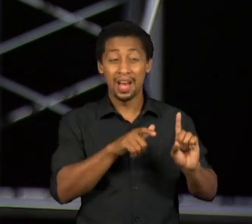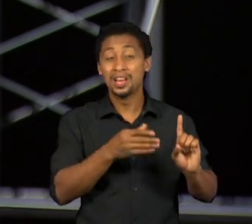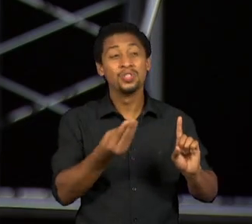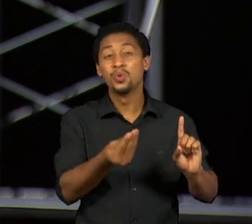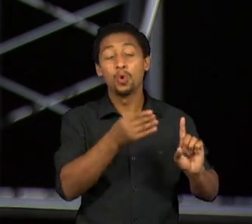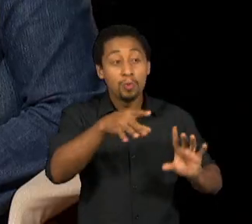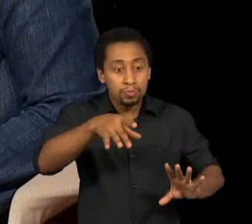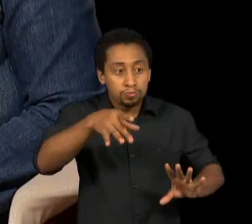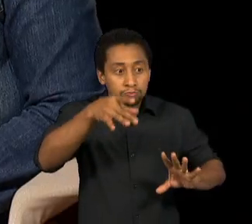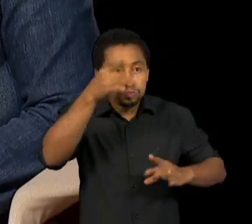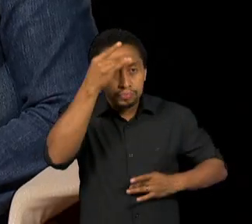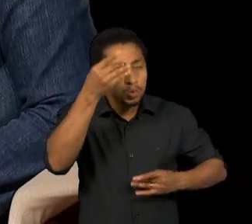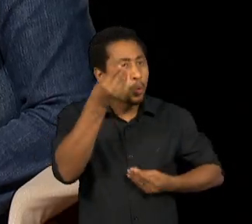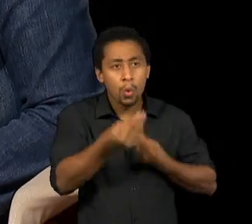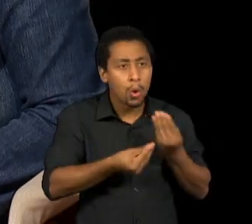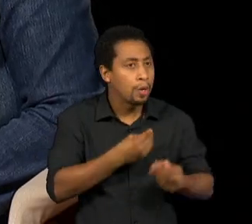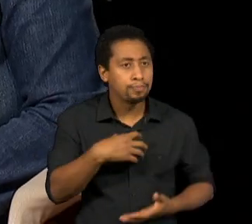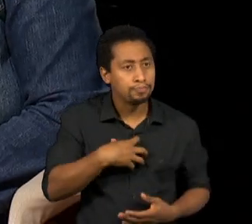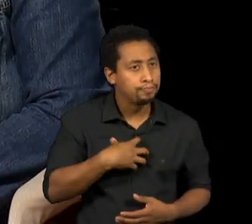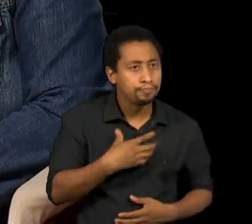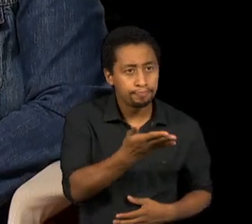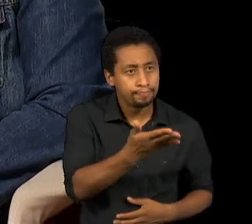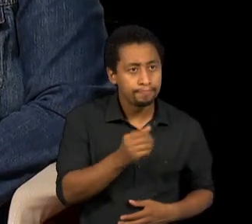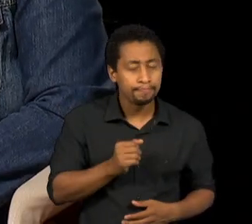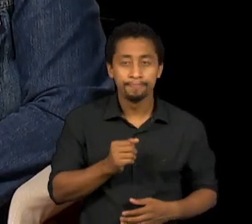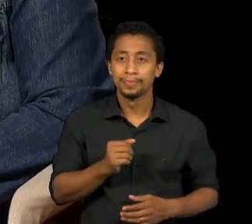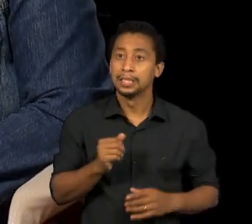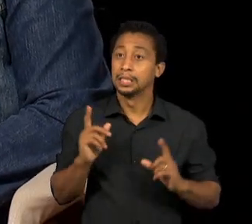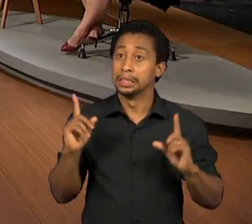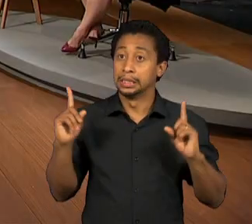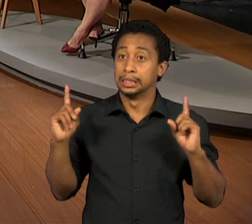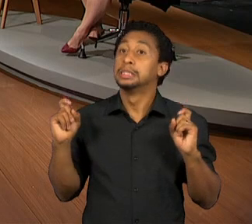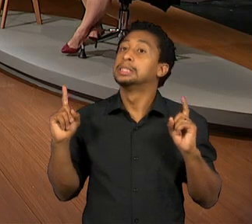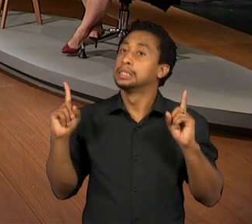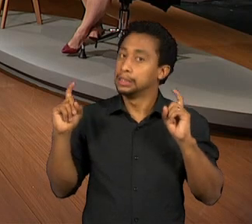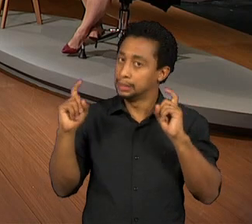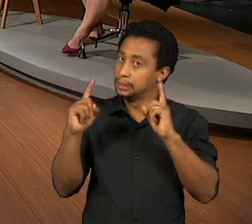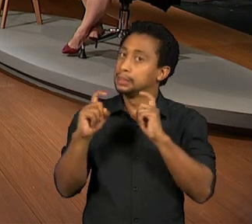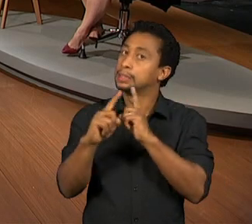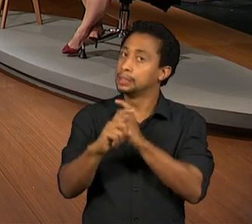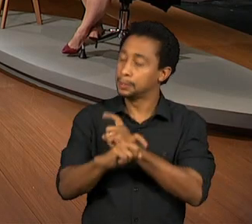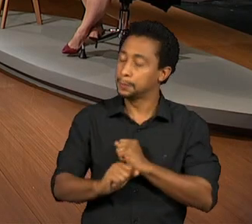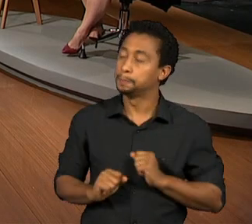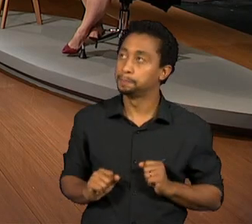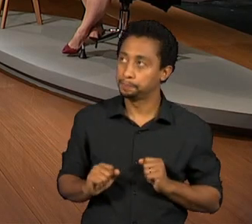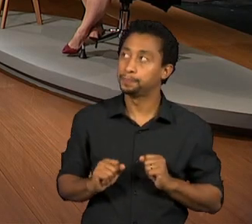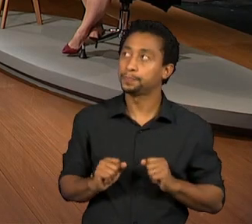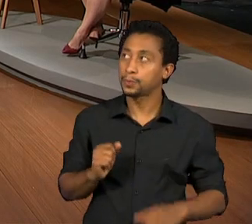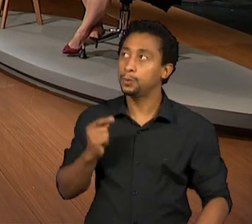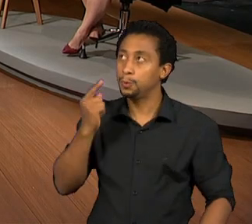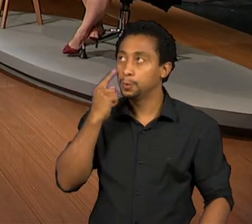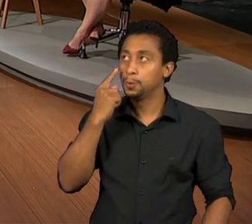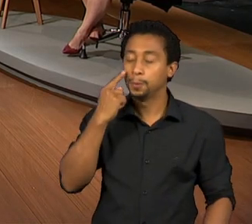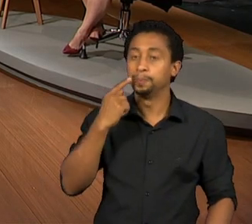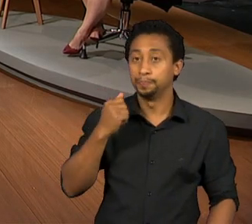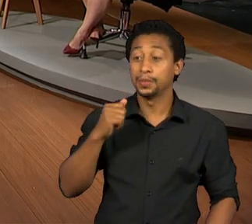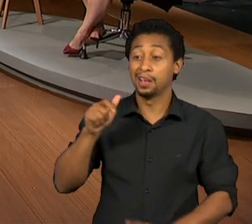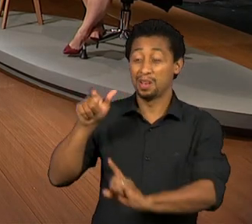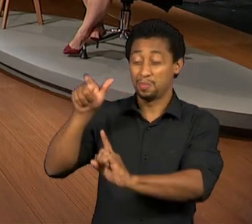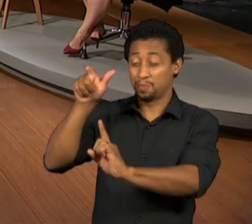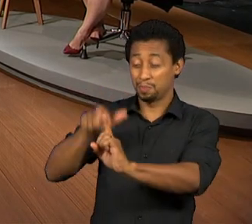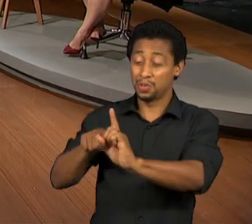você? Foi mais difícil, porque assim, primeiro, uma personagem